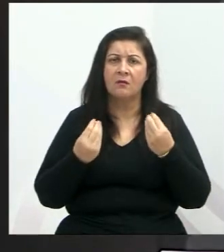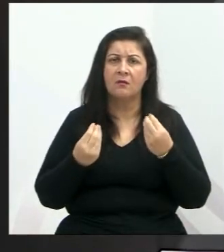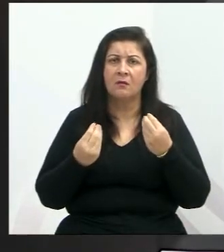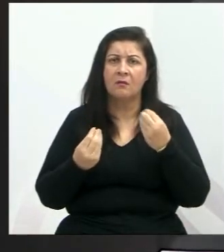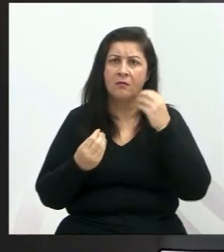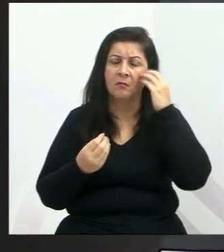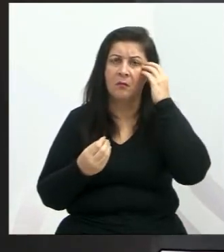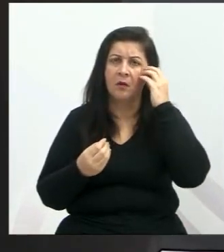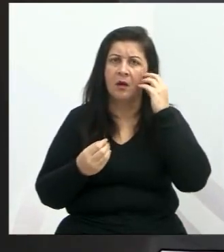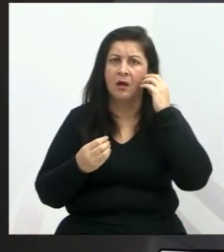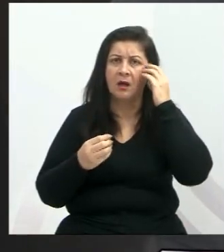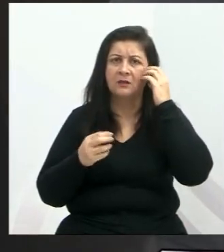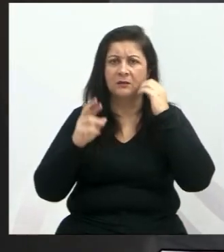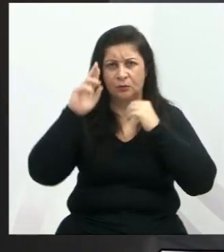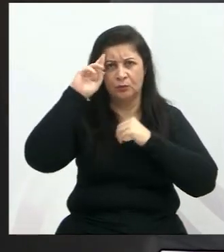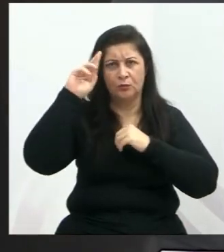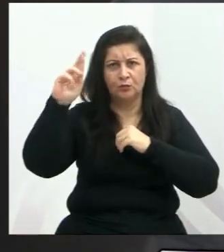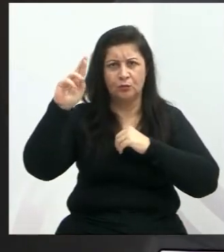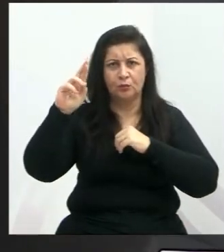nossa cidade.